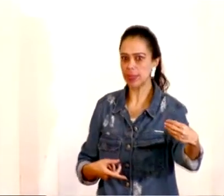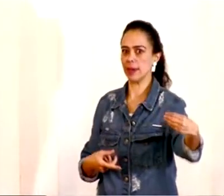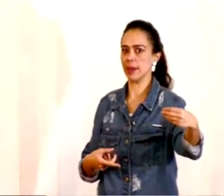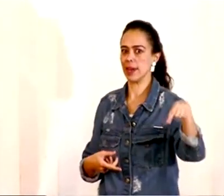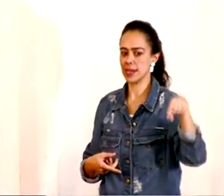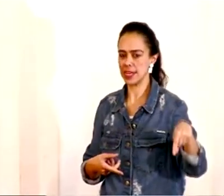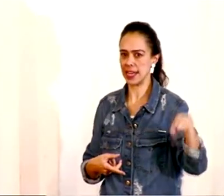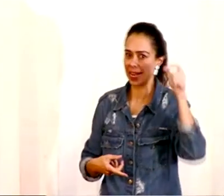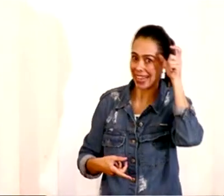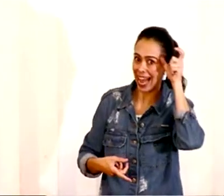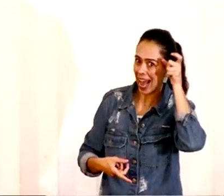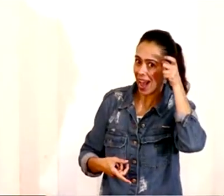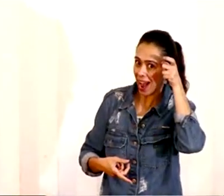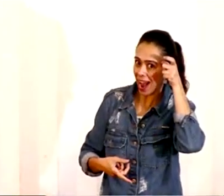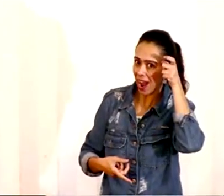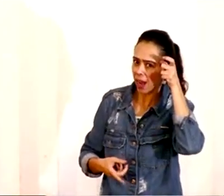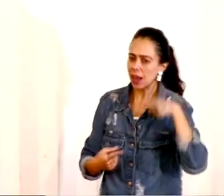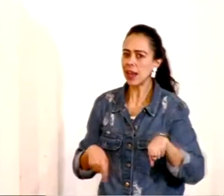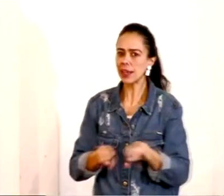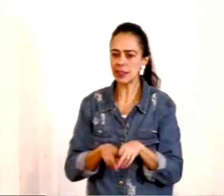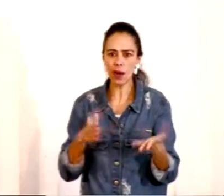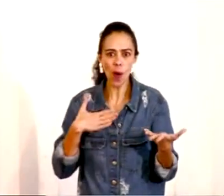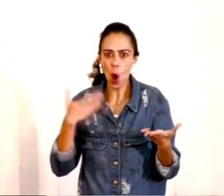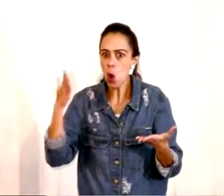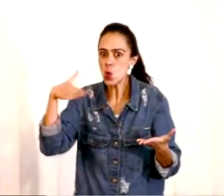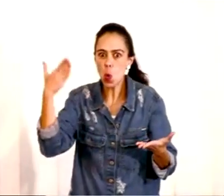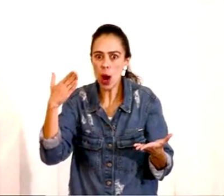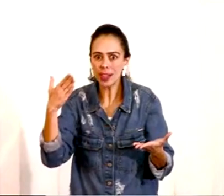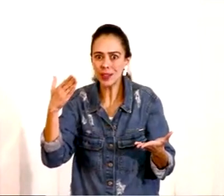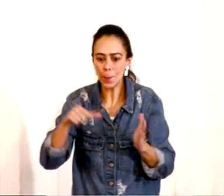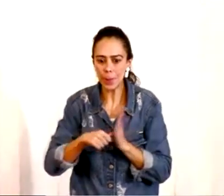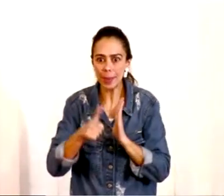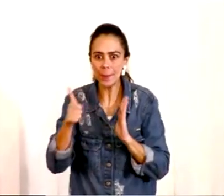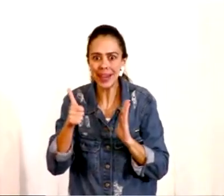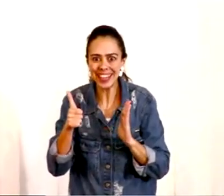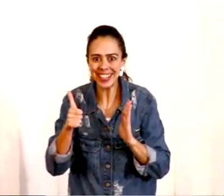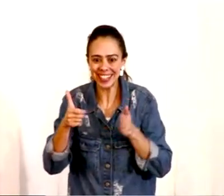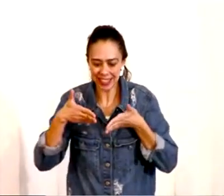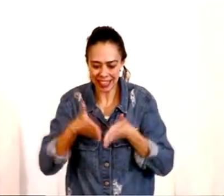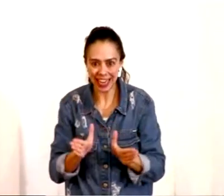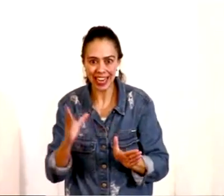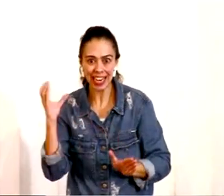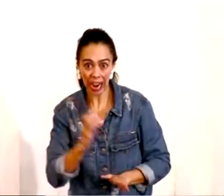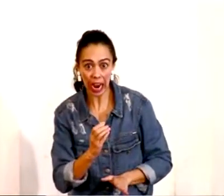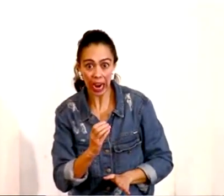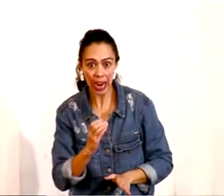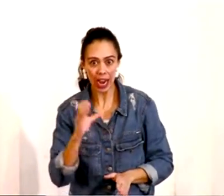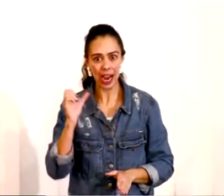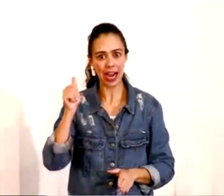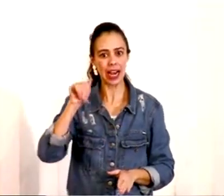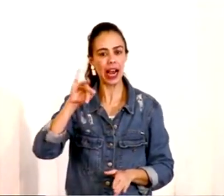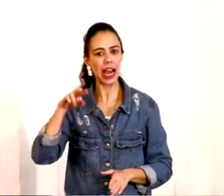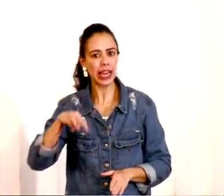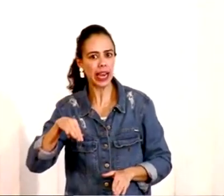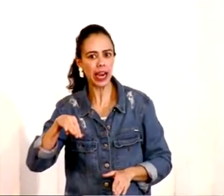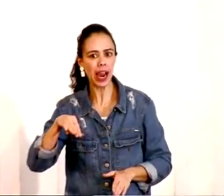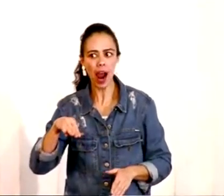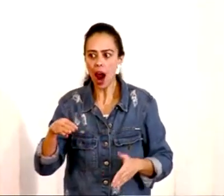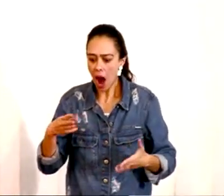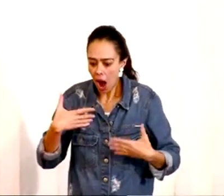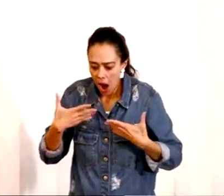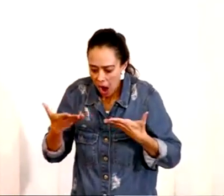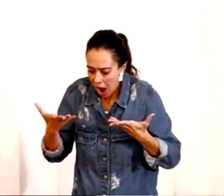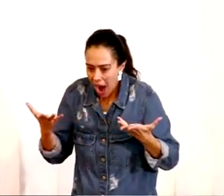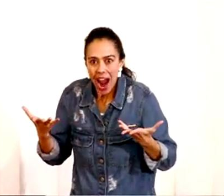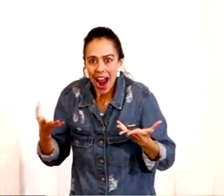Eva entende que esse menino é também um varão, é um novo Adão, possivelmente na compreensão